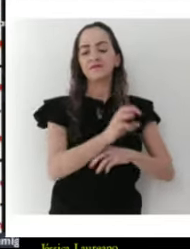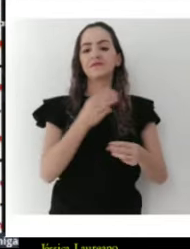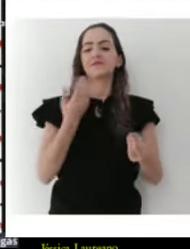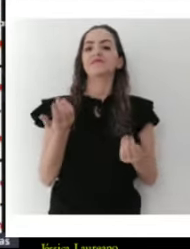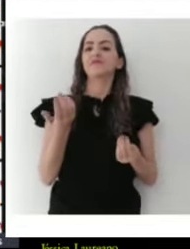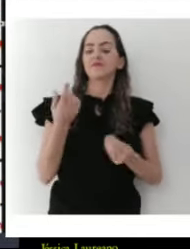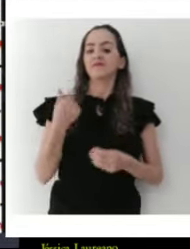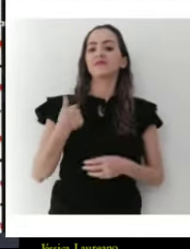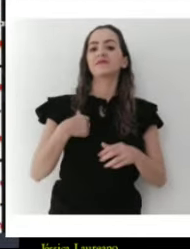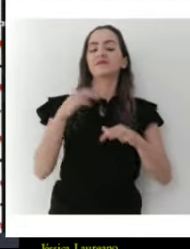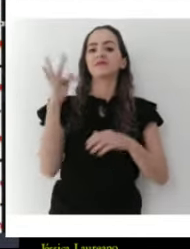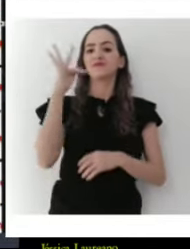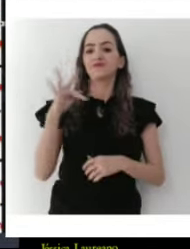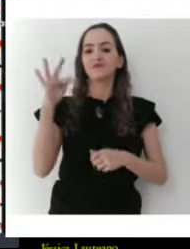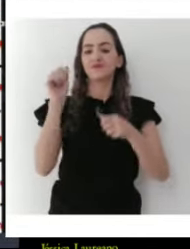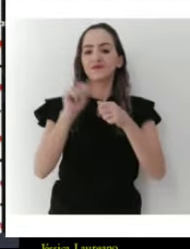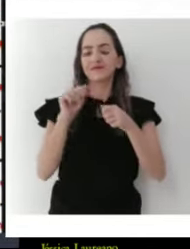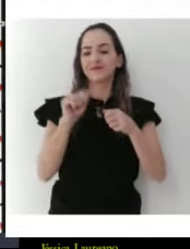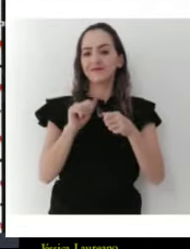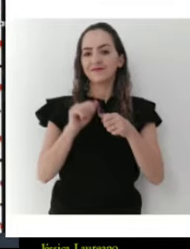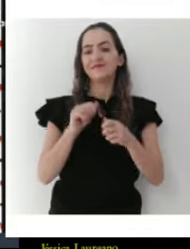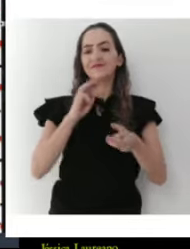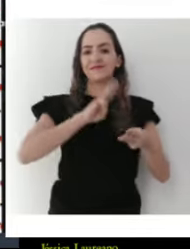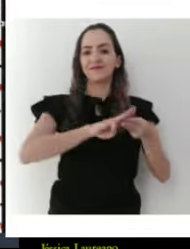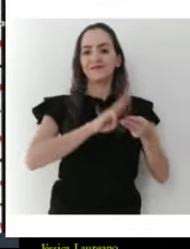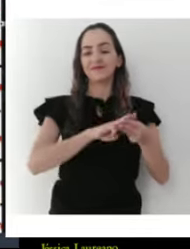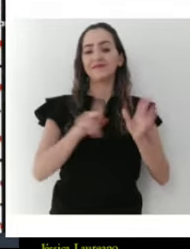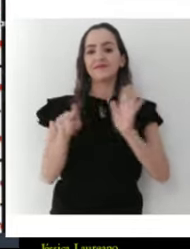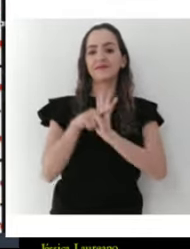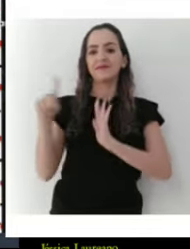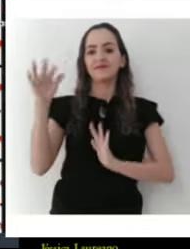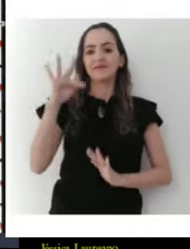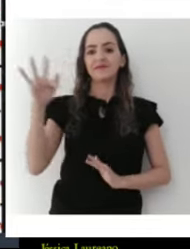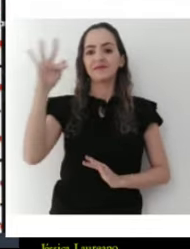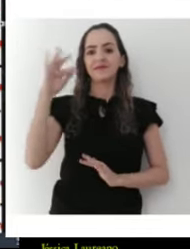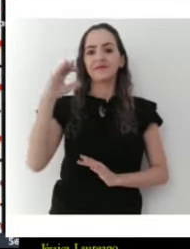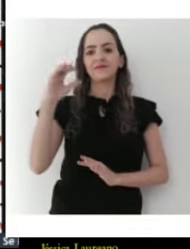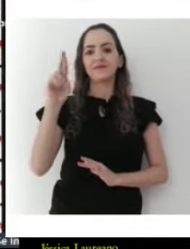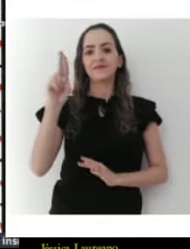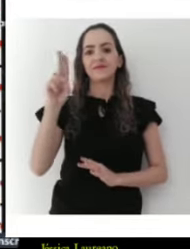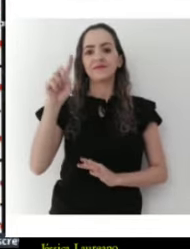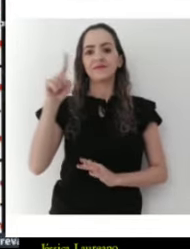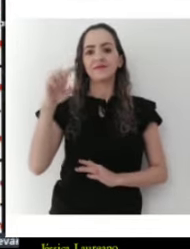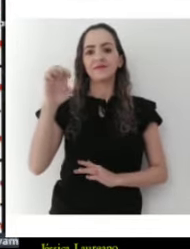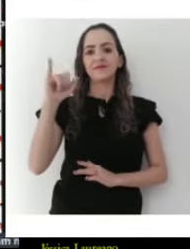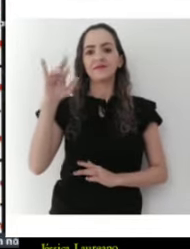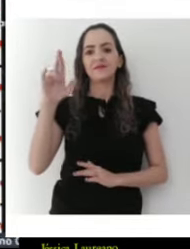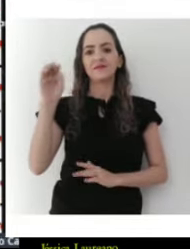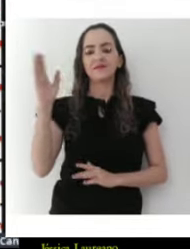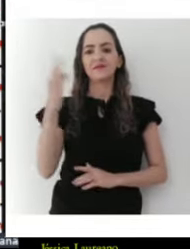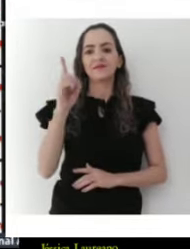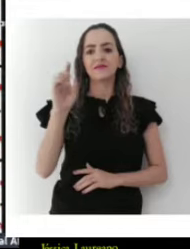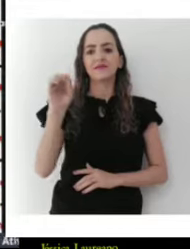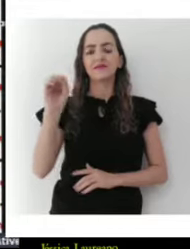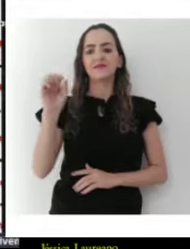matemática pela Cruzeiro do Sul Virtual e venho aqui hoje falar um pouco com vocês sobre os resultados da minha pesquisa